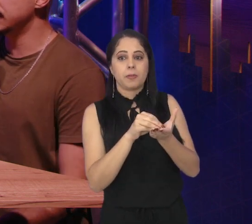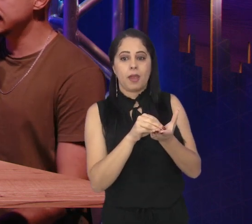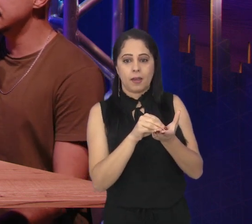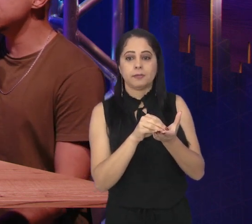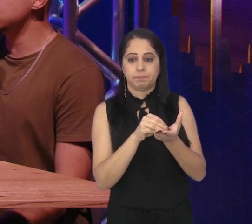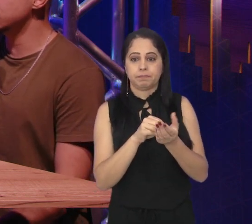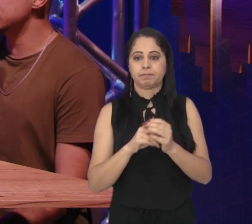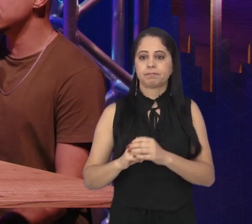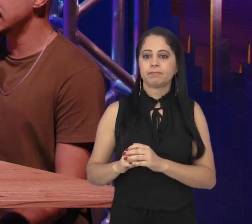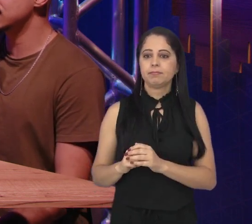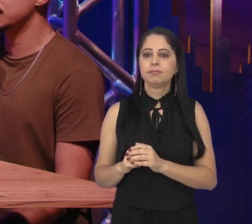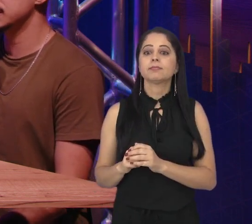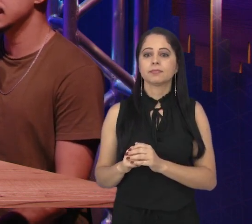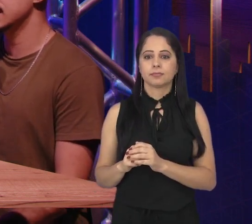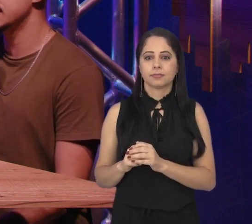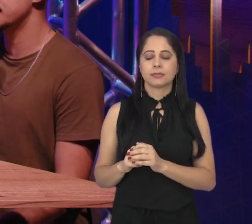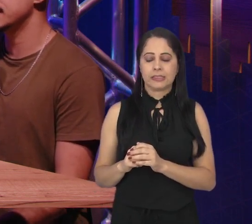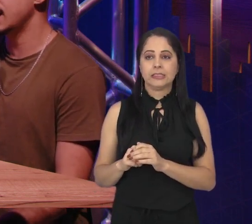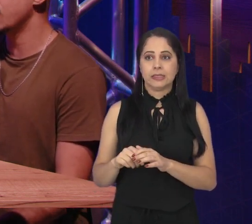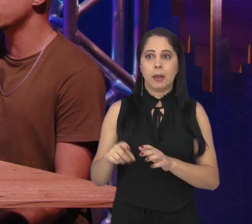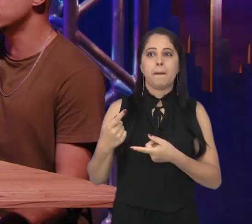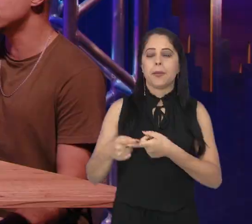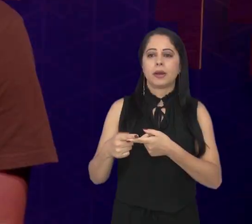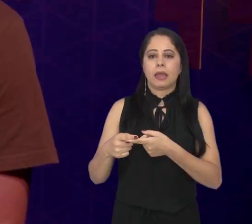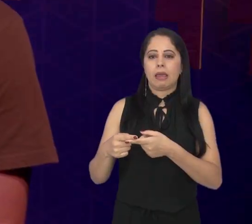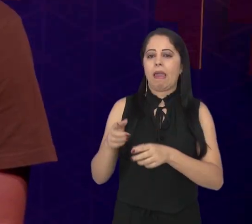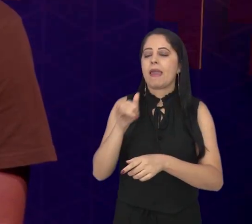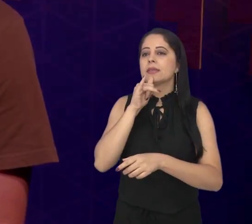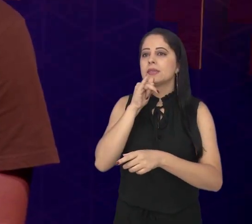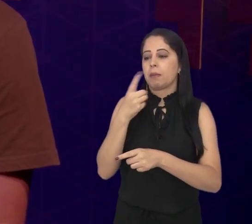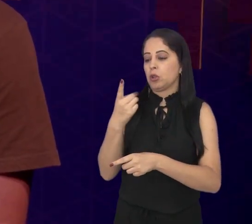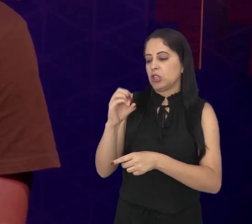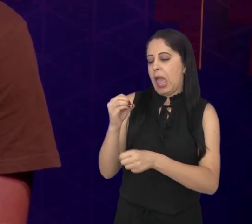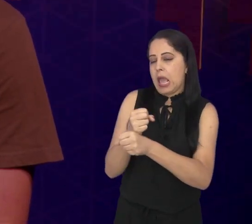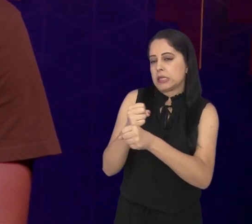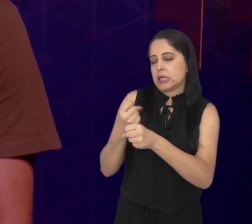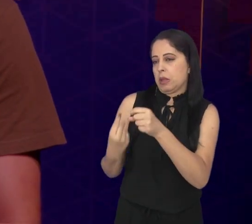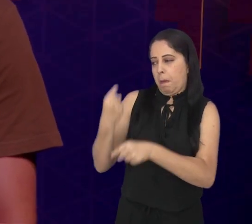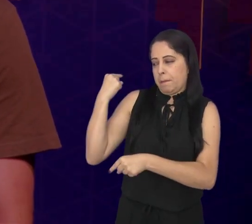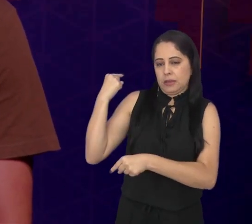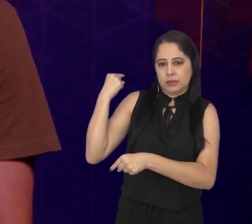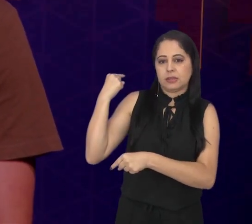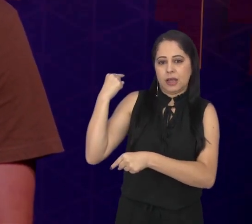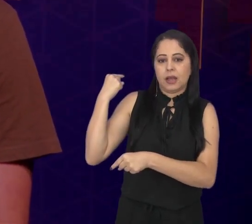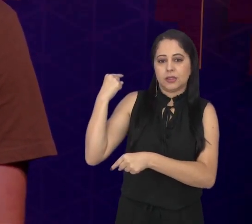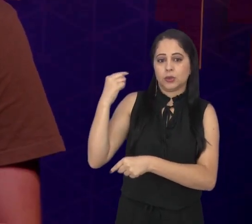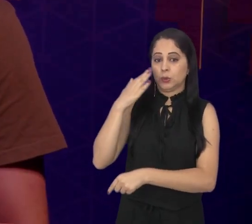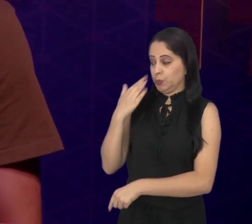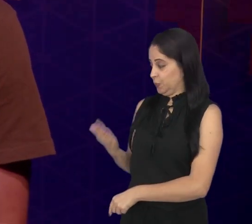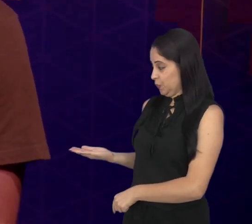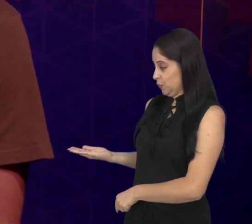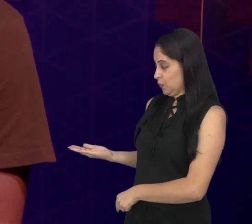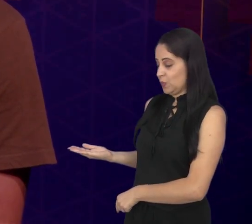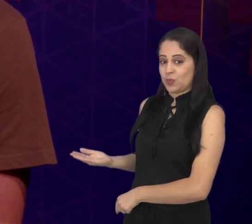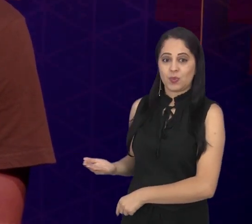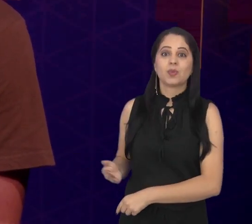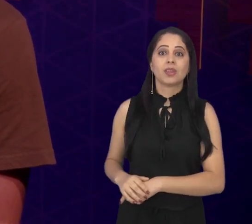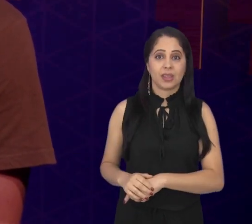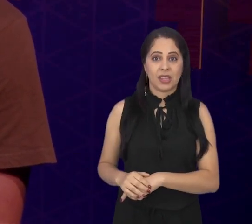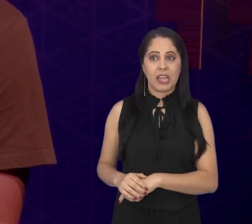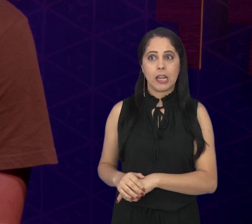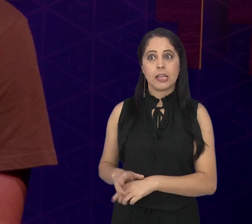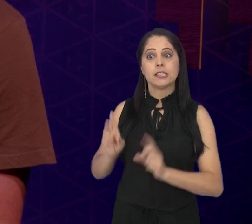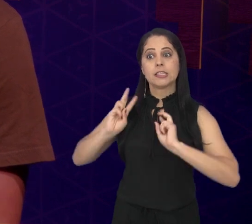gente vê que isso deu resultado porque há alguns anos atrás, sei lá, uns 10 anos atrás mais ou menos, o